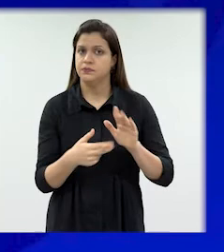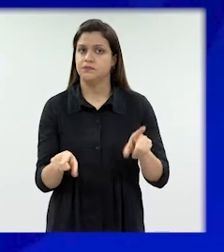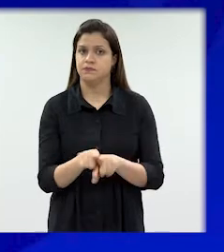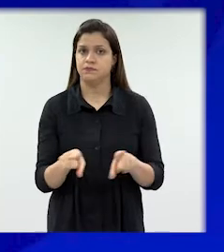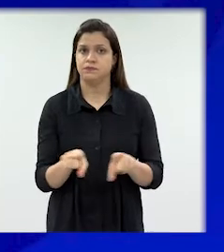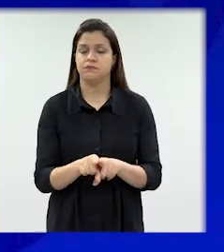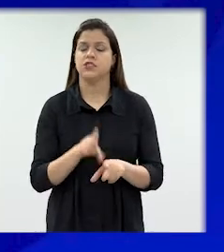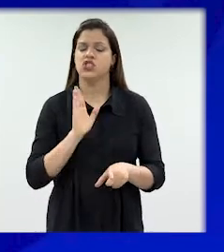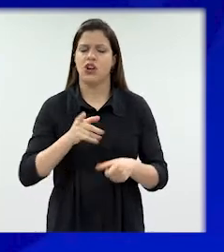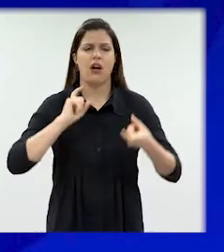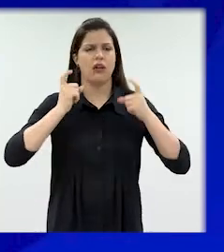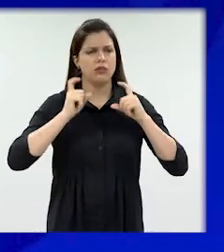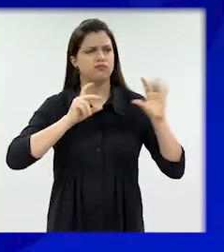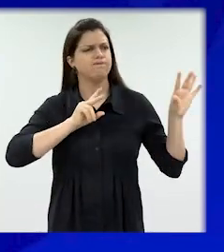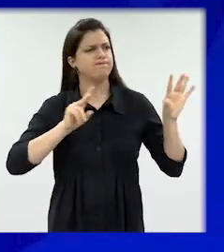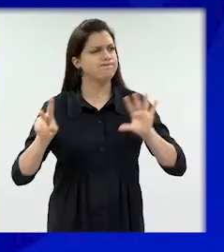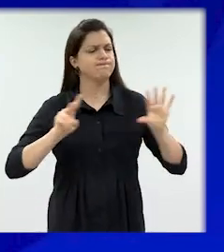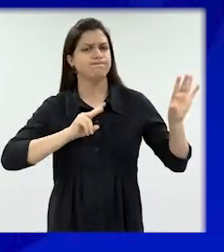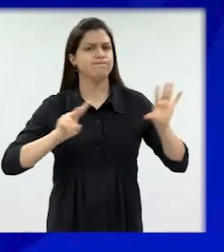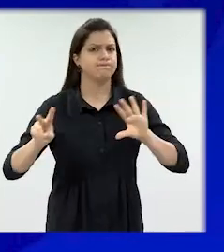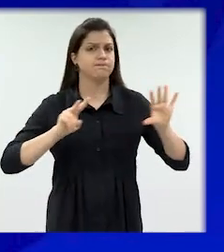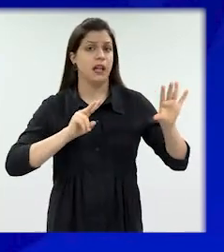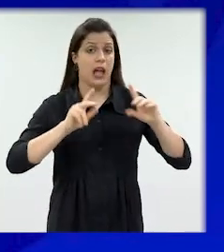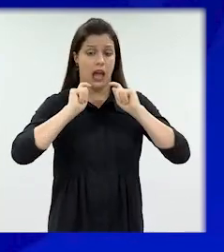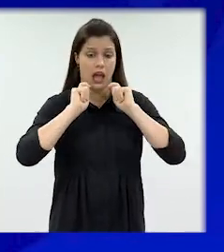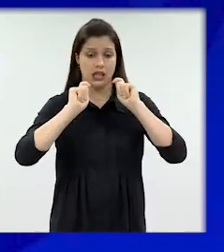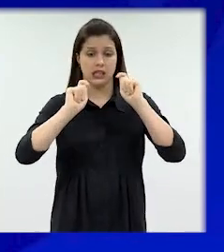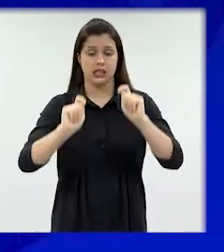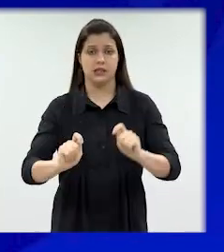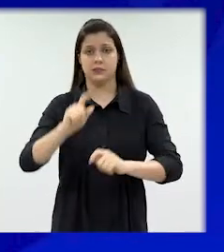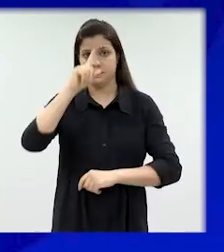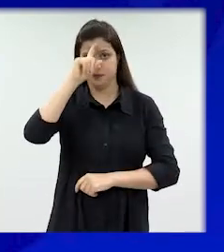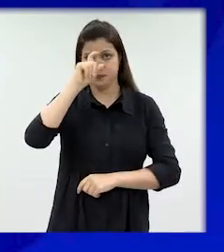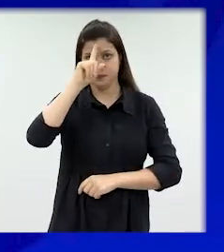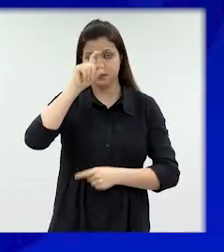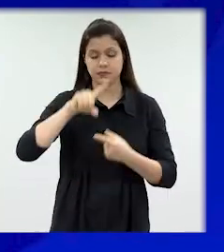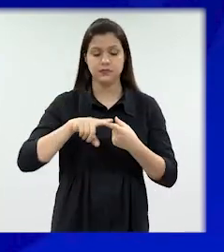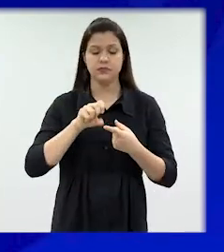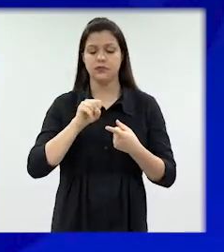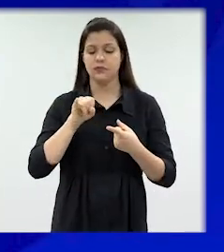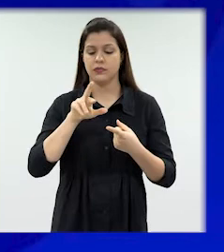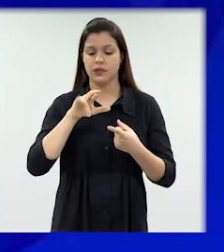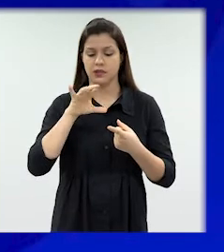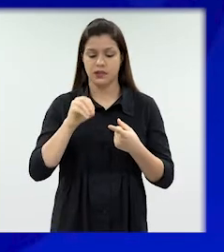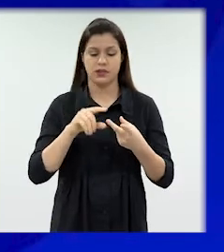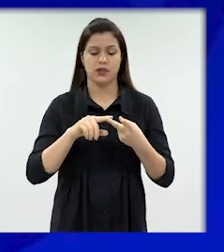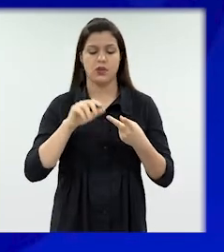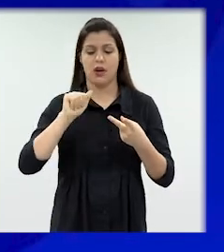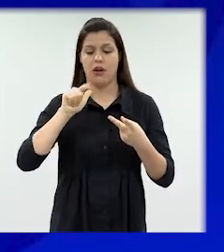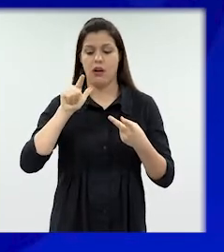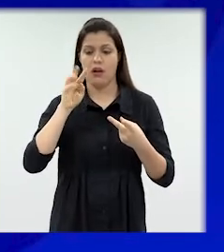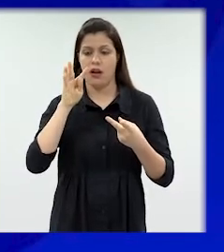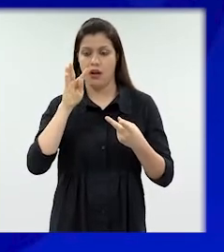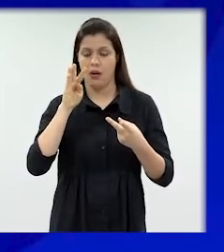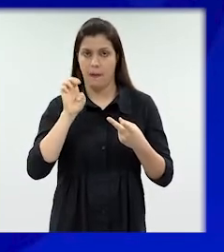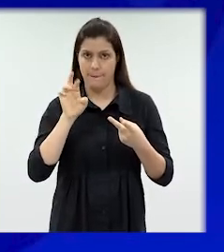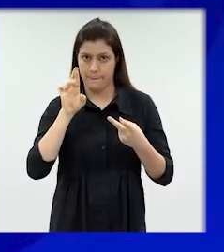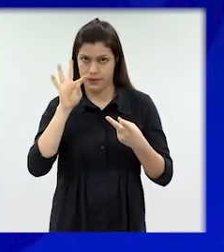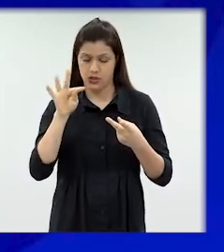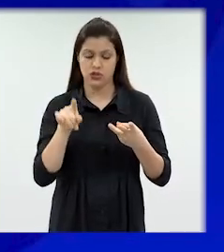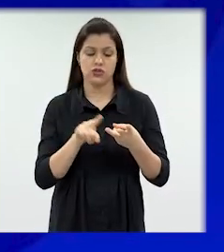tem mantido reunião permanentemente com a assessoria do Hospital Sírio-Libanês, do Albert Einstein e da